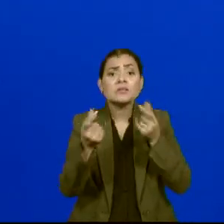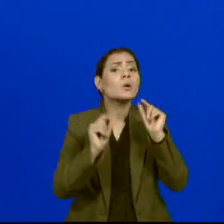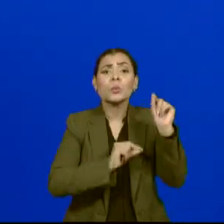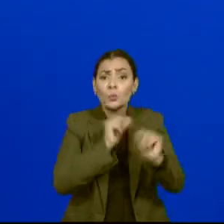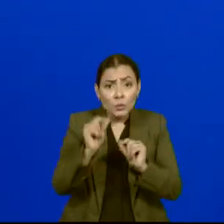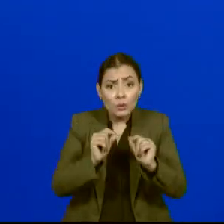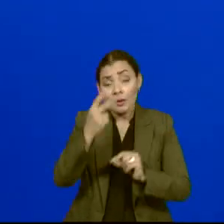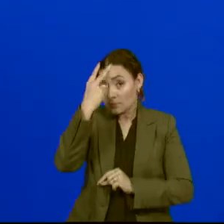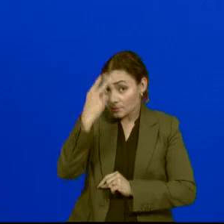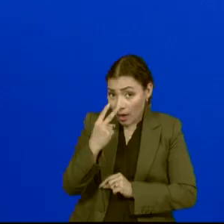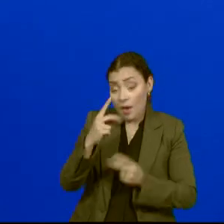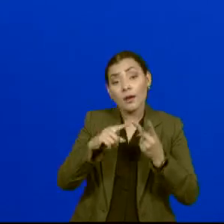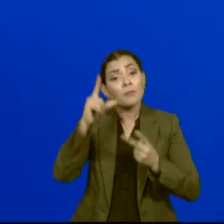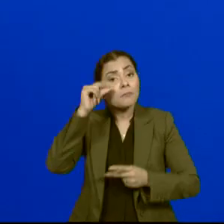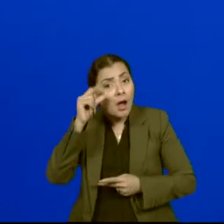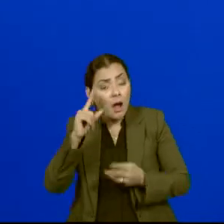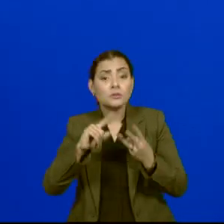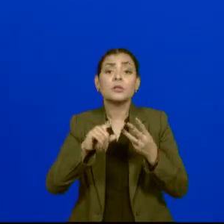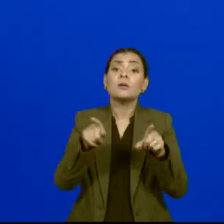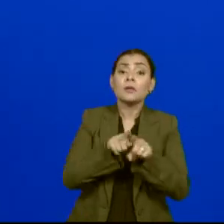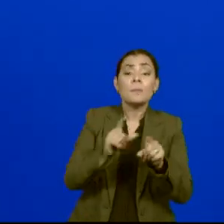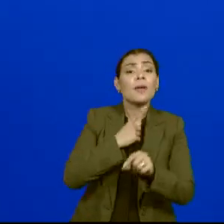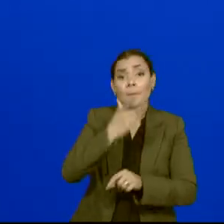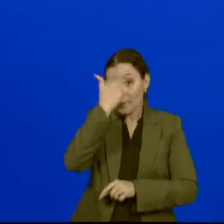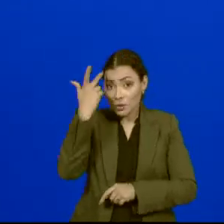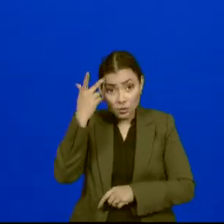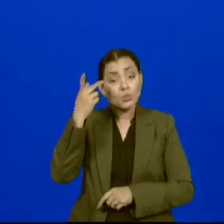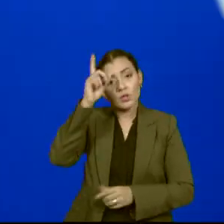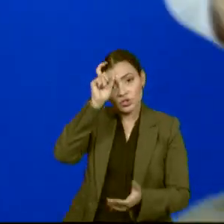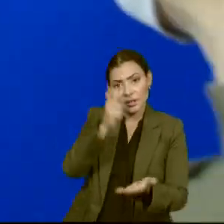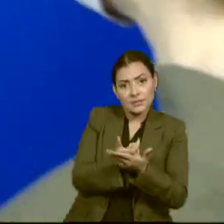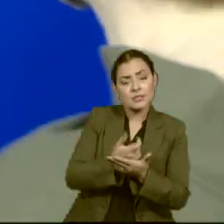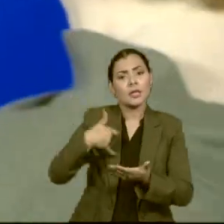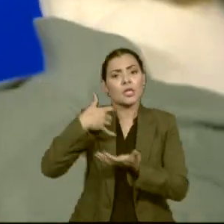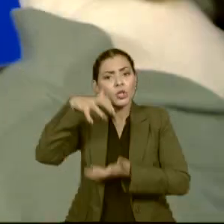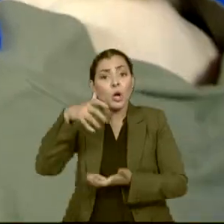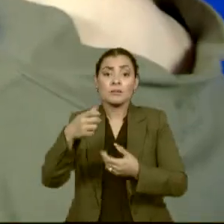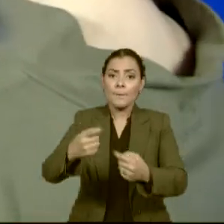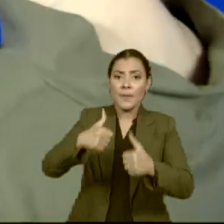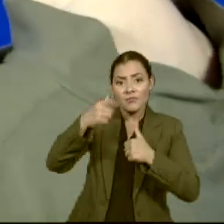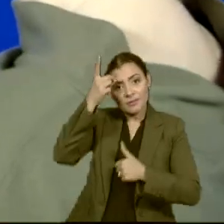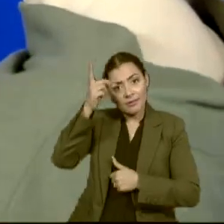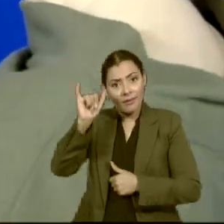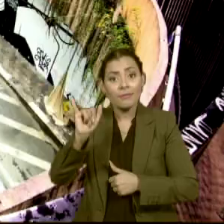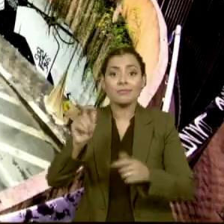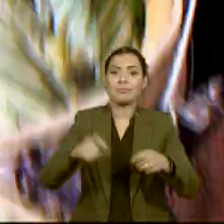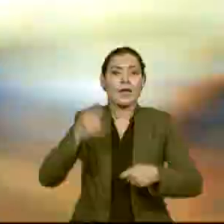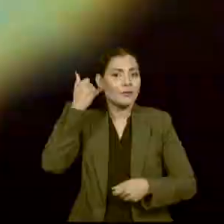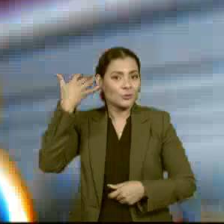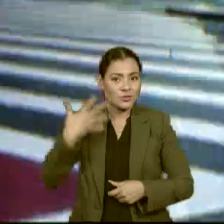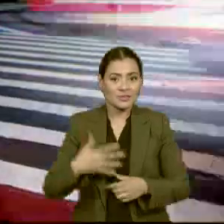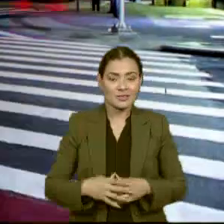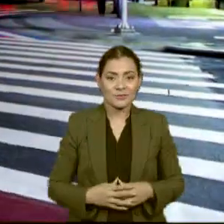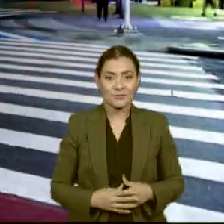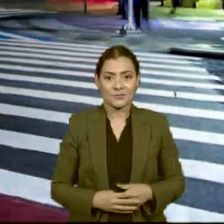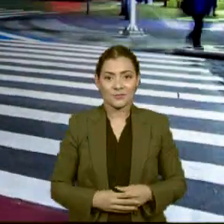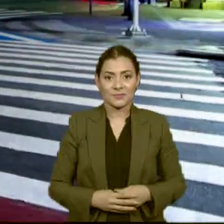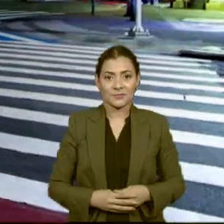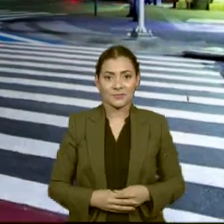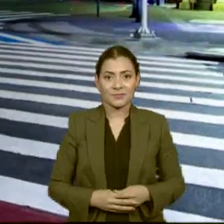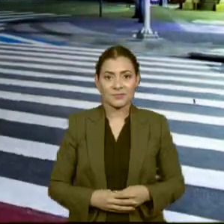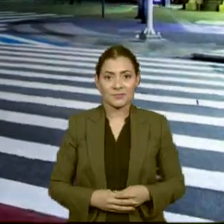aqueles que não enxergam, que têm baixa visão, até as pessoas com inflexia ou idosos também são beneficiados da audiodescrição. Imagens